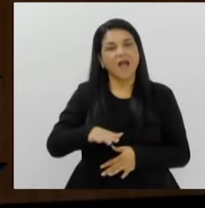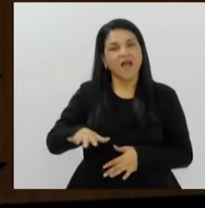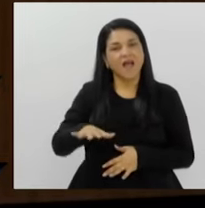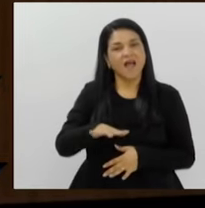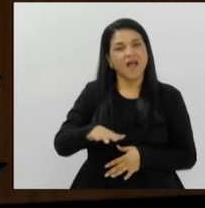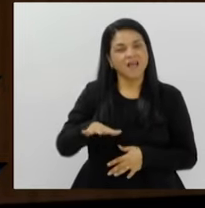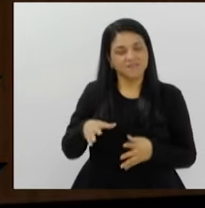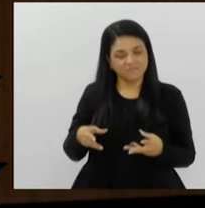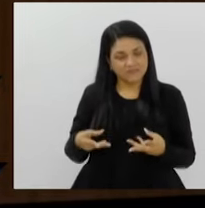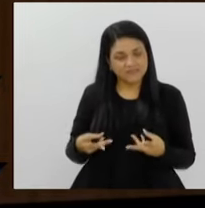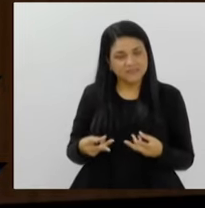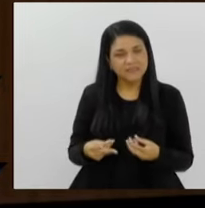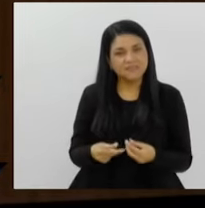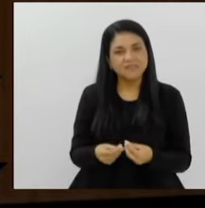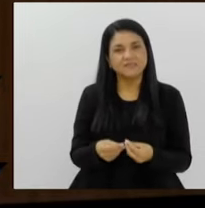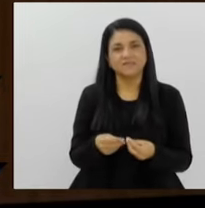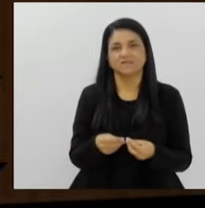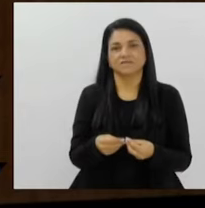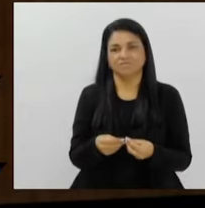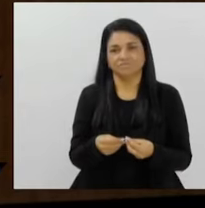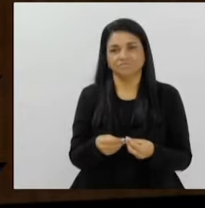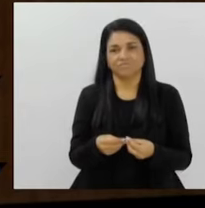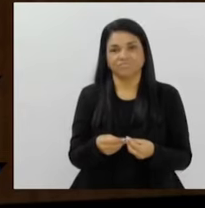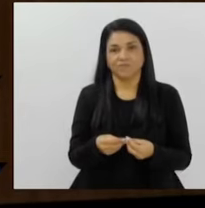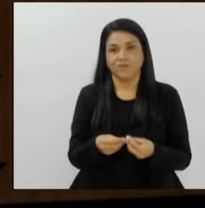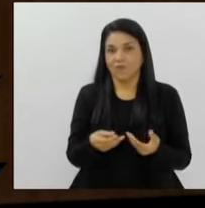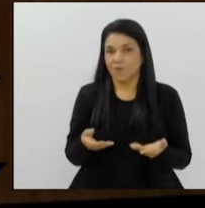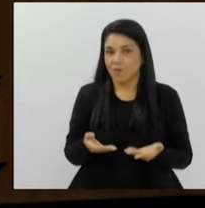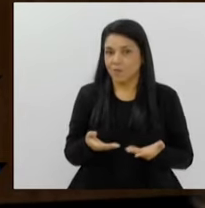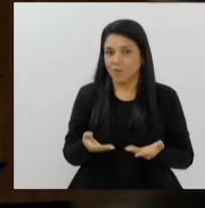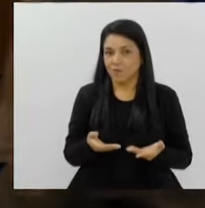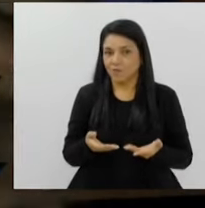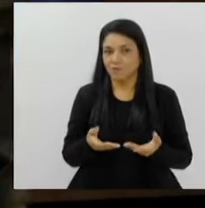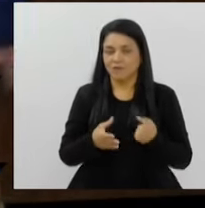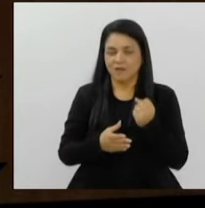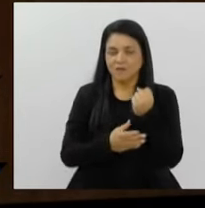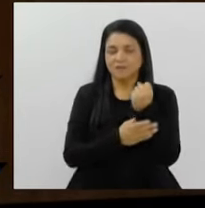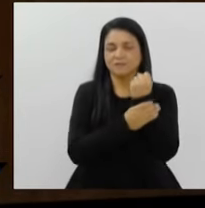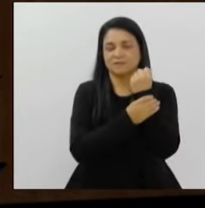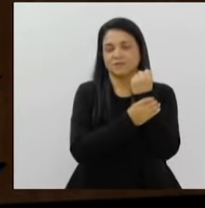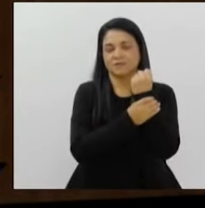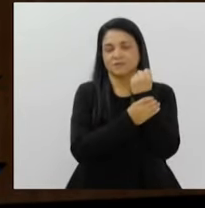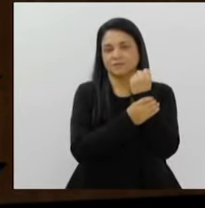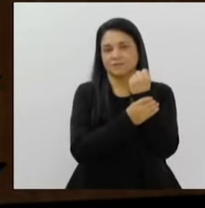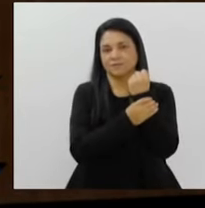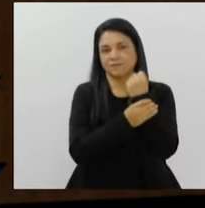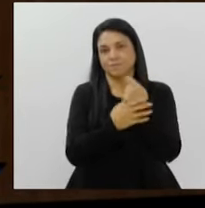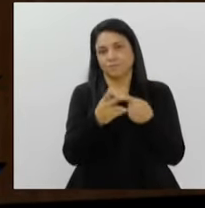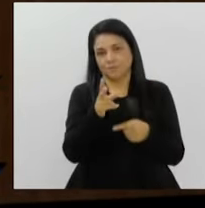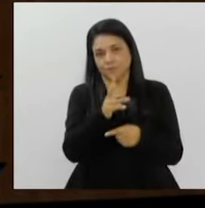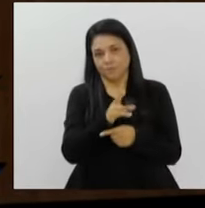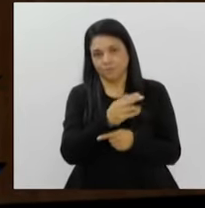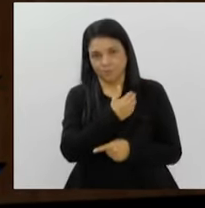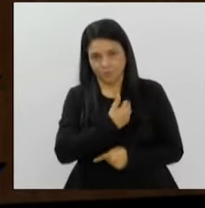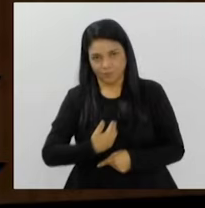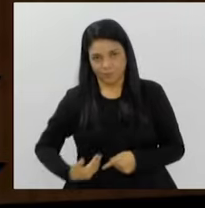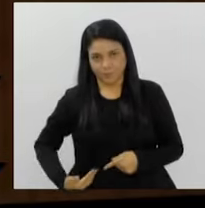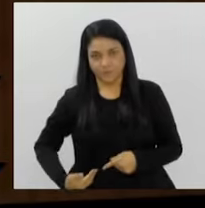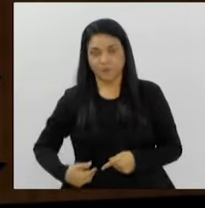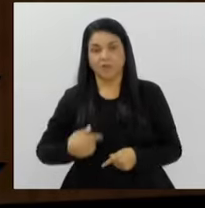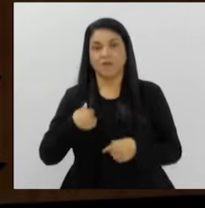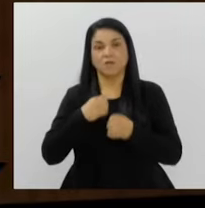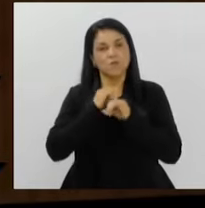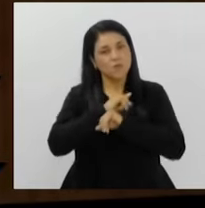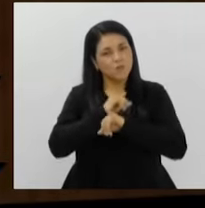mais sensível agora, que é a área de segurança pública. Eu quero deixar muito